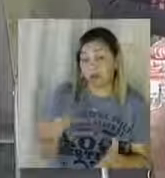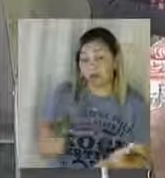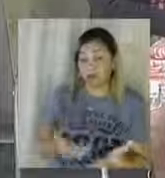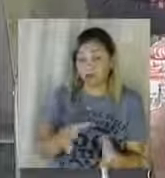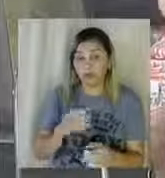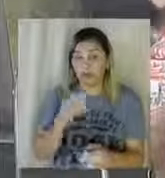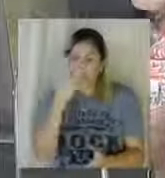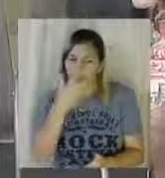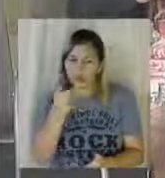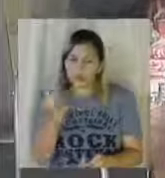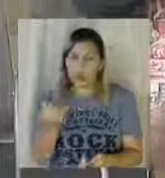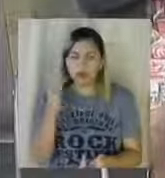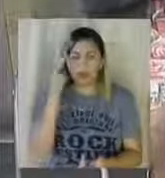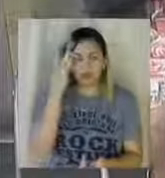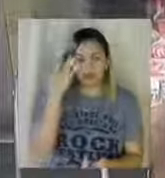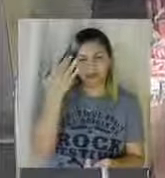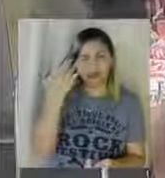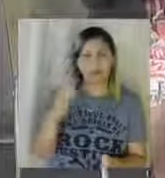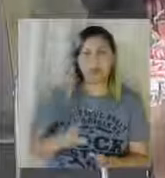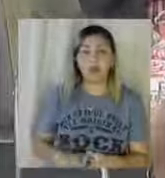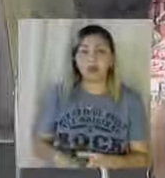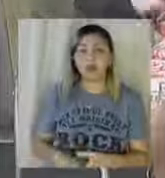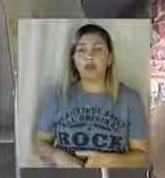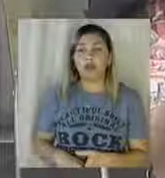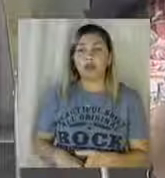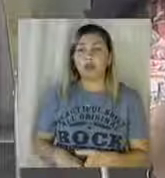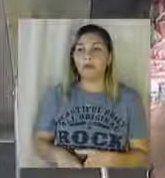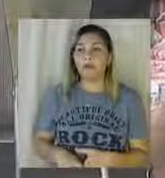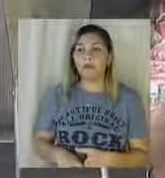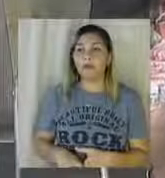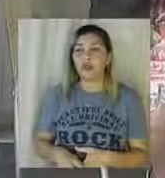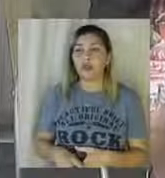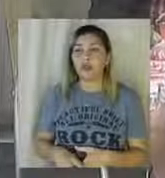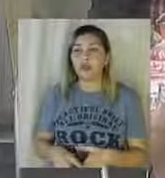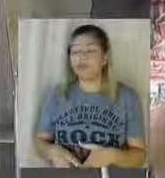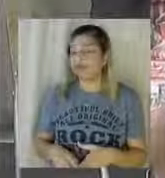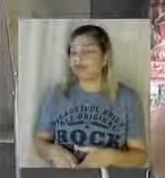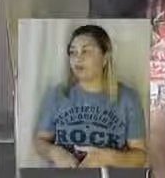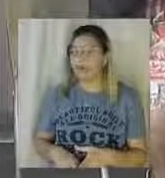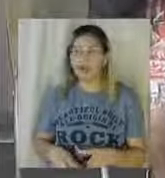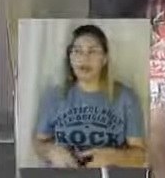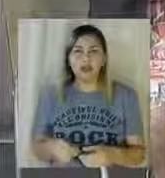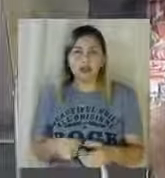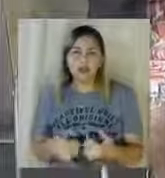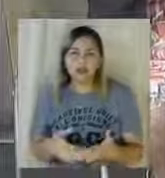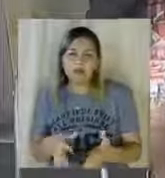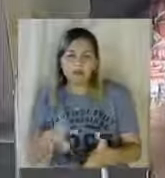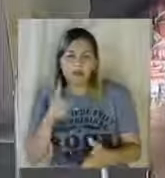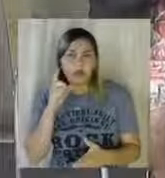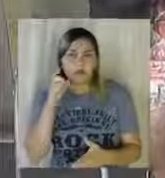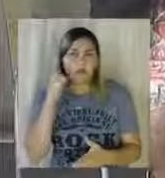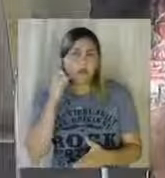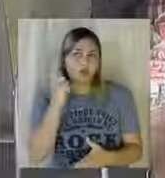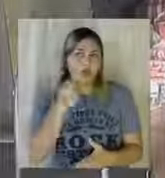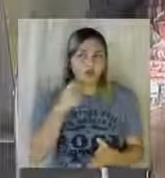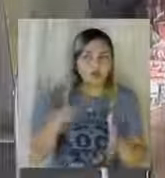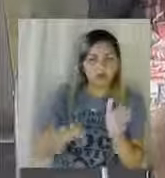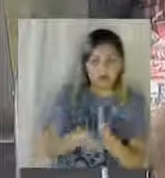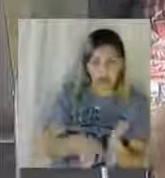ver, e de repente chegou quem? Um surdo, Marivaldo, que as